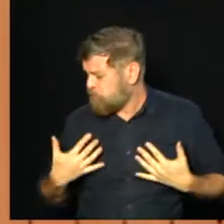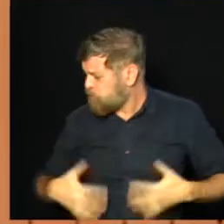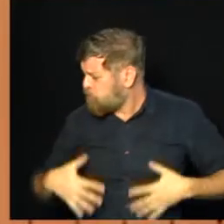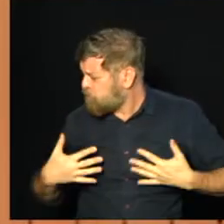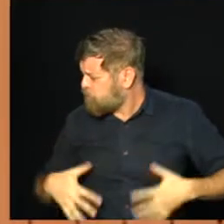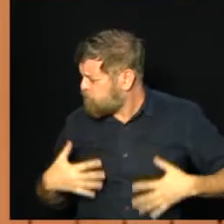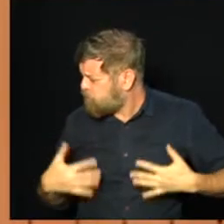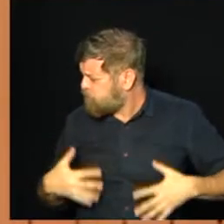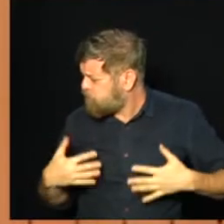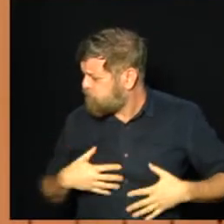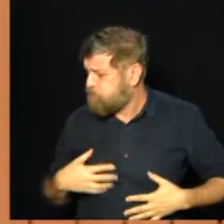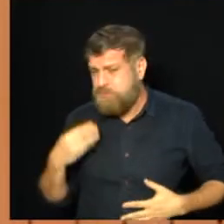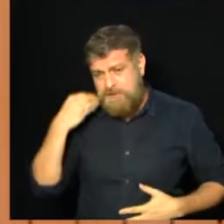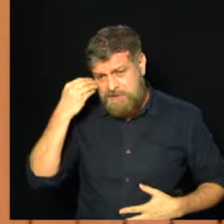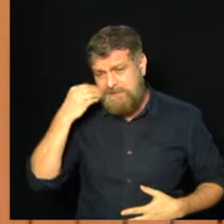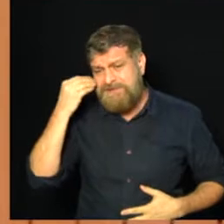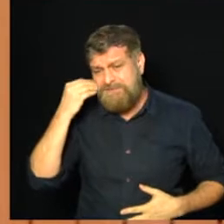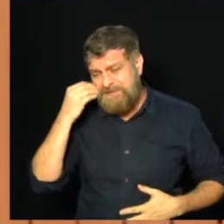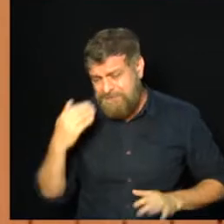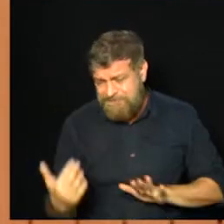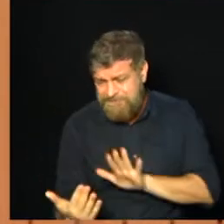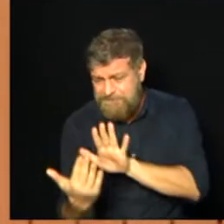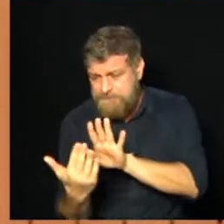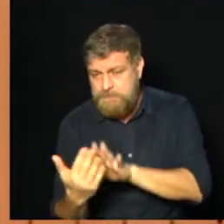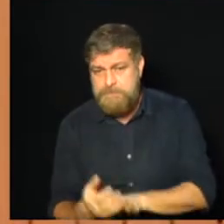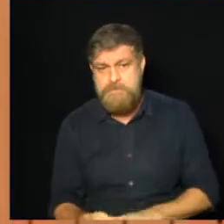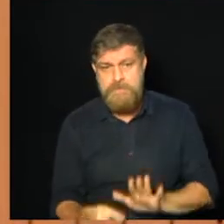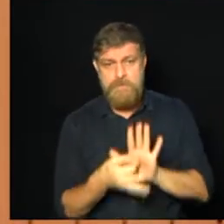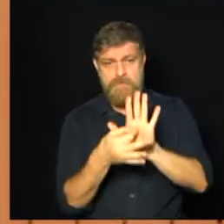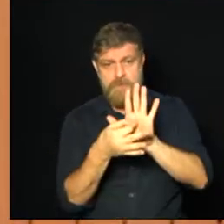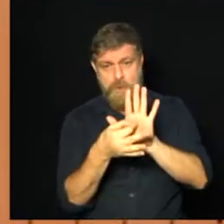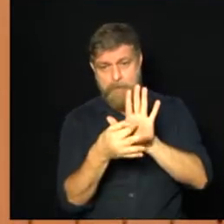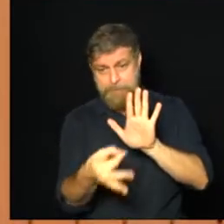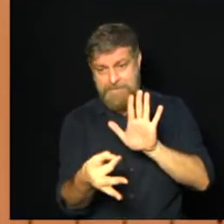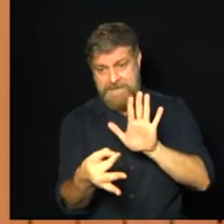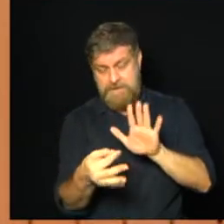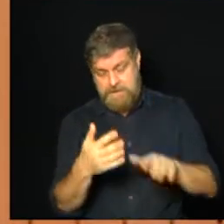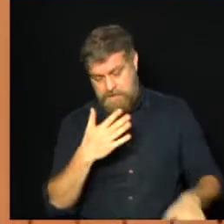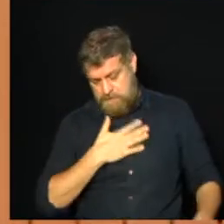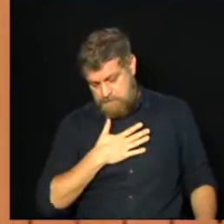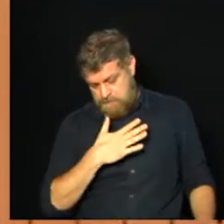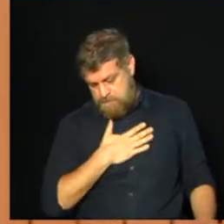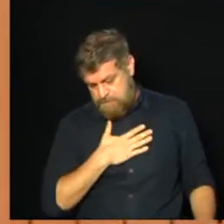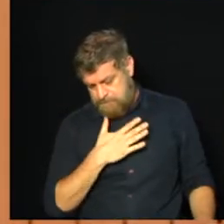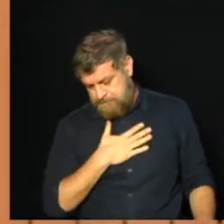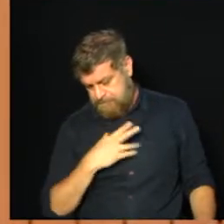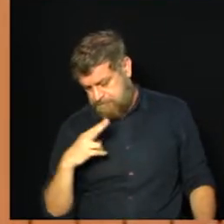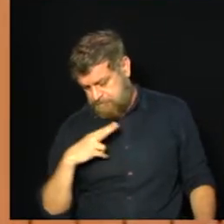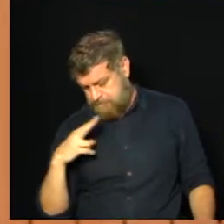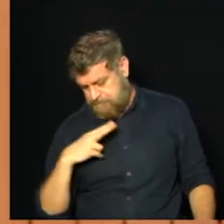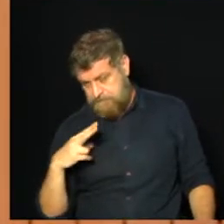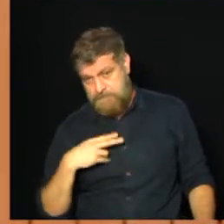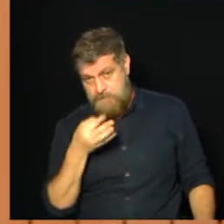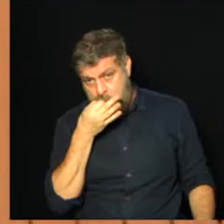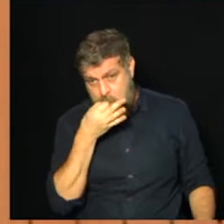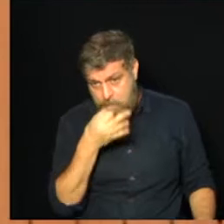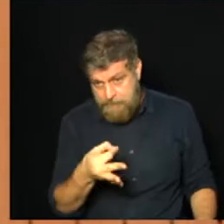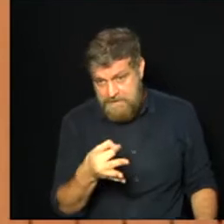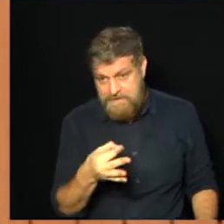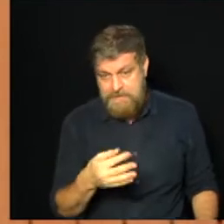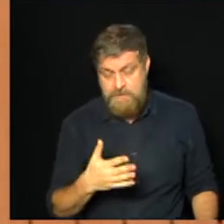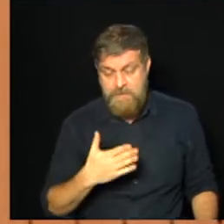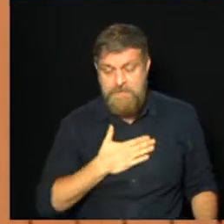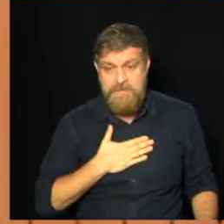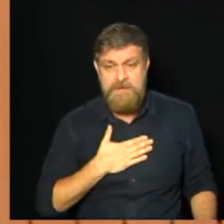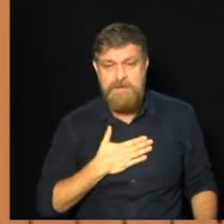saúde vivenciaram. Eu sugiro, aqui é uma sugestão, mas é, digamos assim, uma posição,